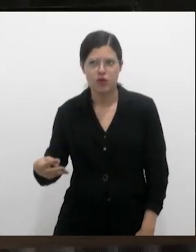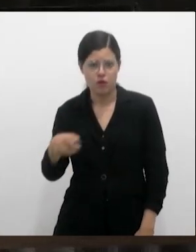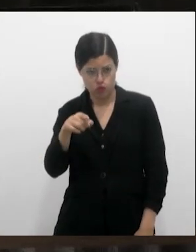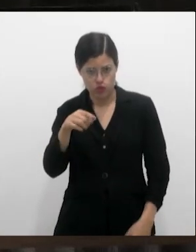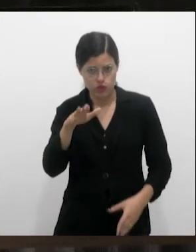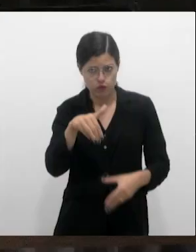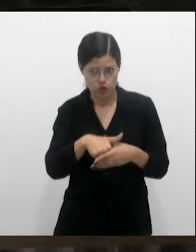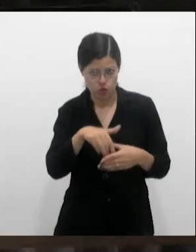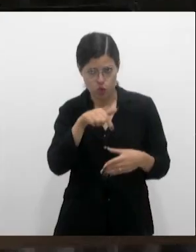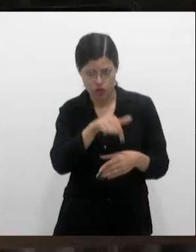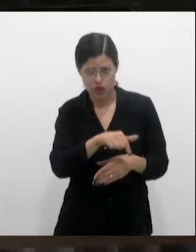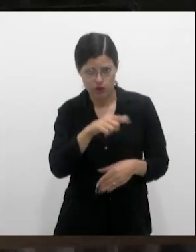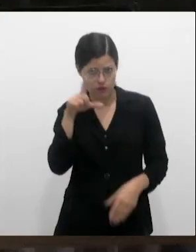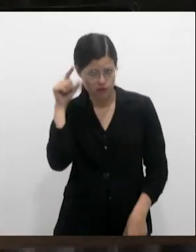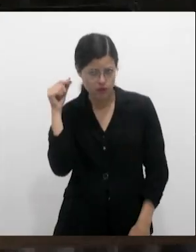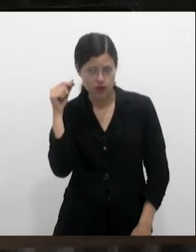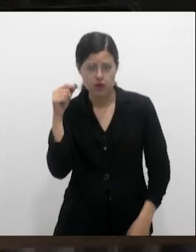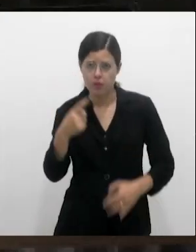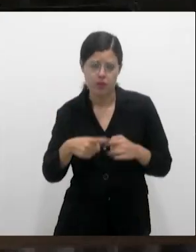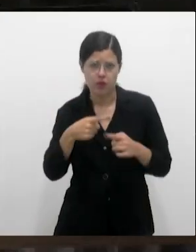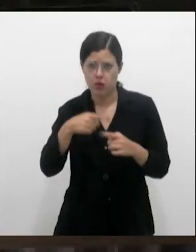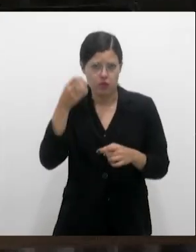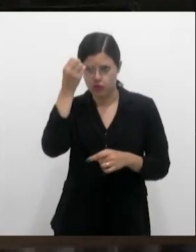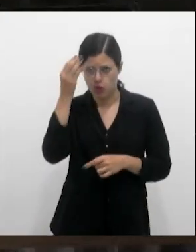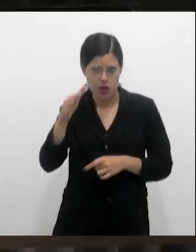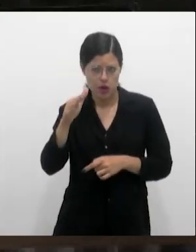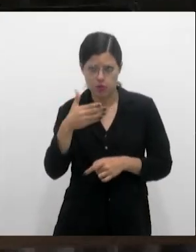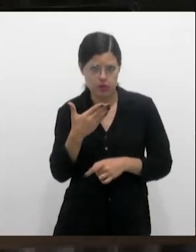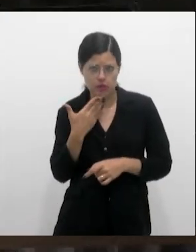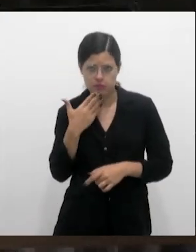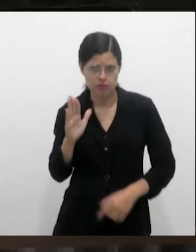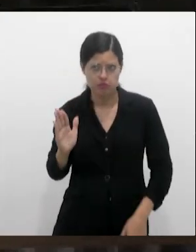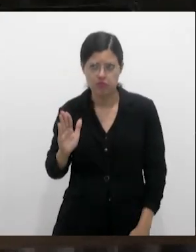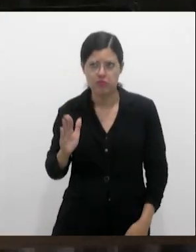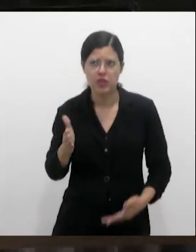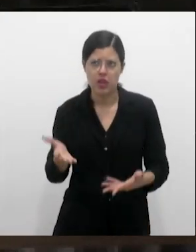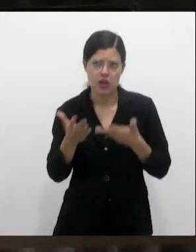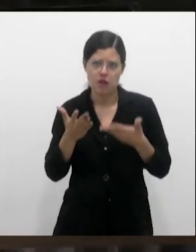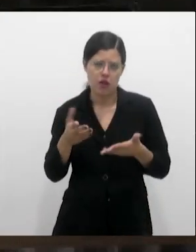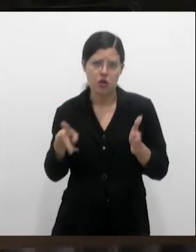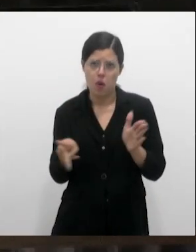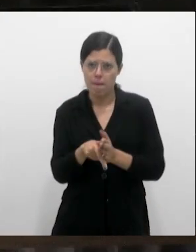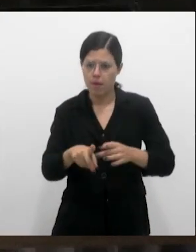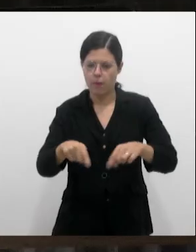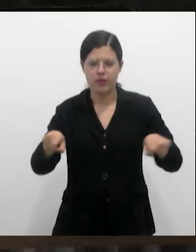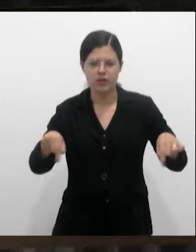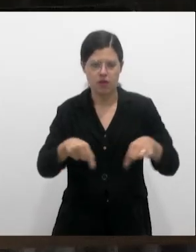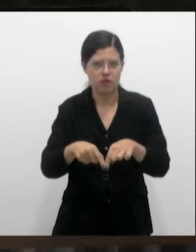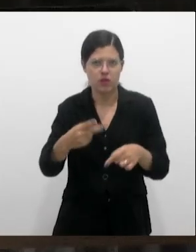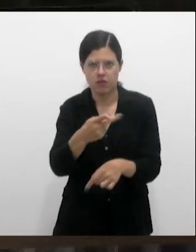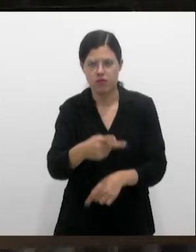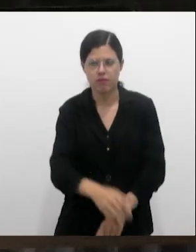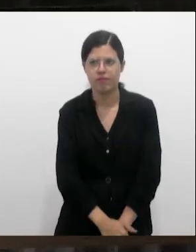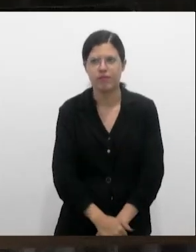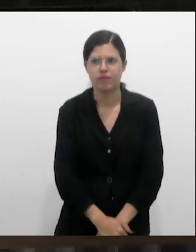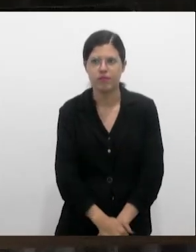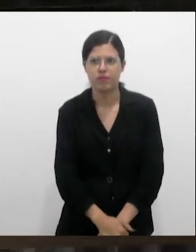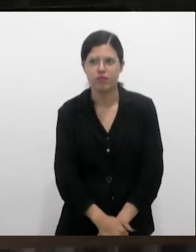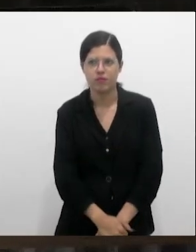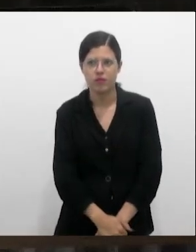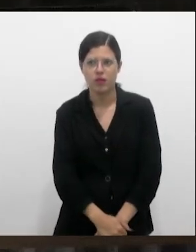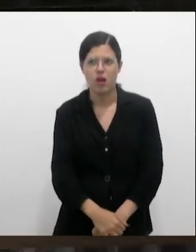nela? Porque eu não lembro nem dela concorrer. Ela quer o próprio gabinete. As